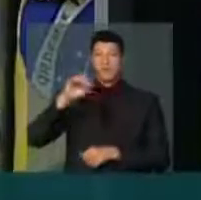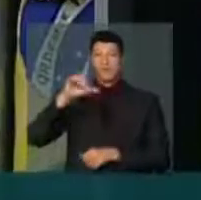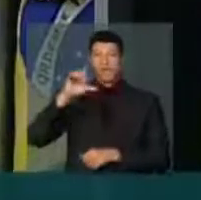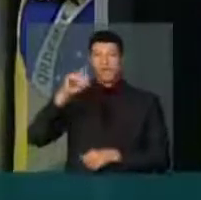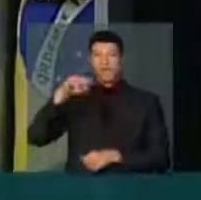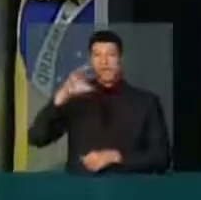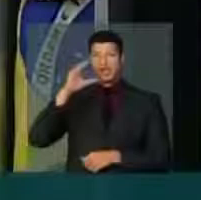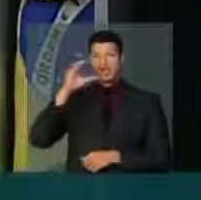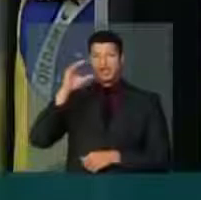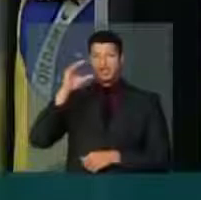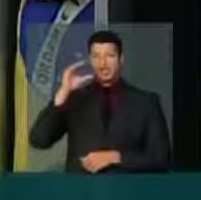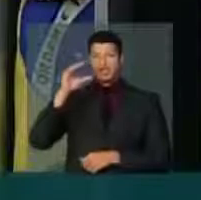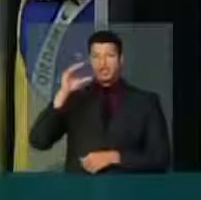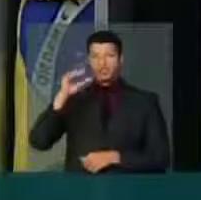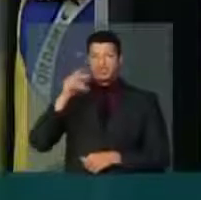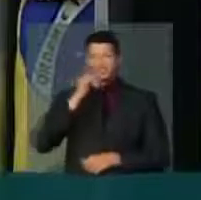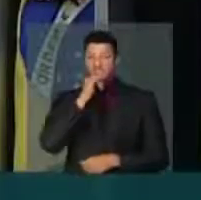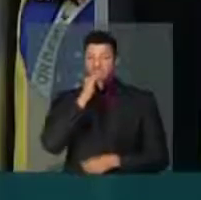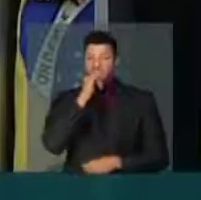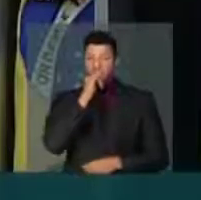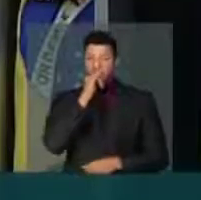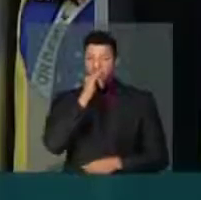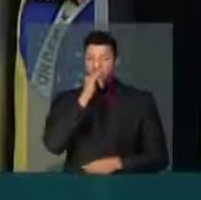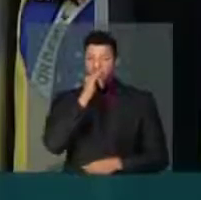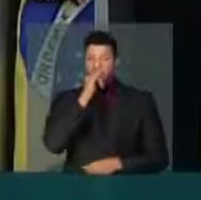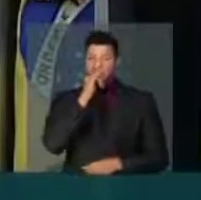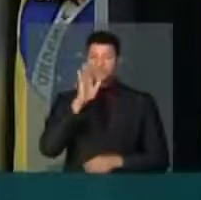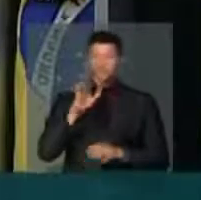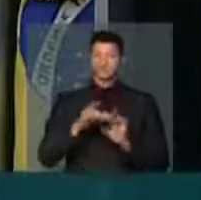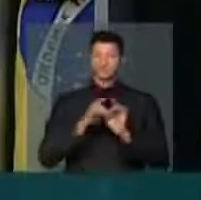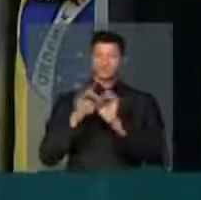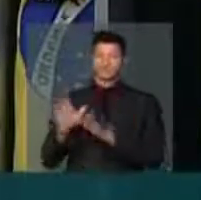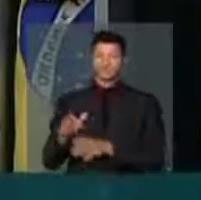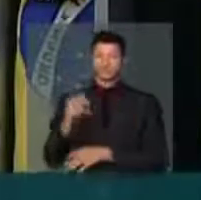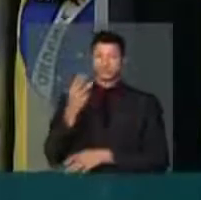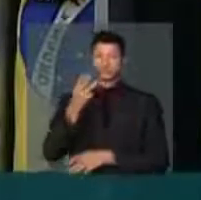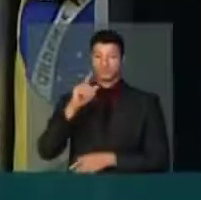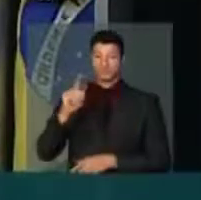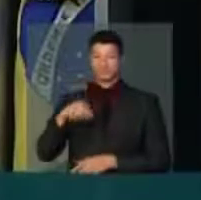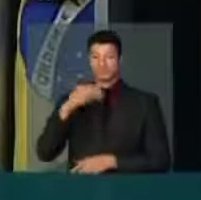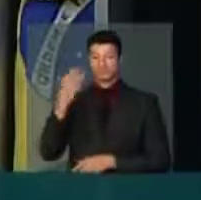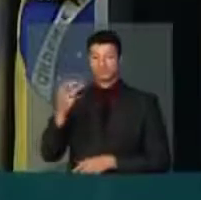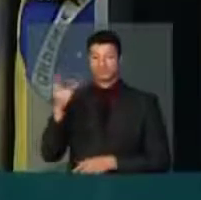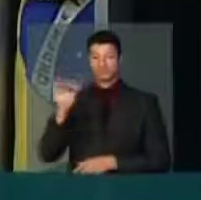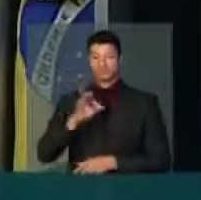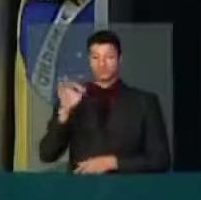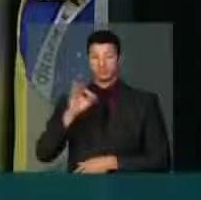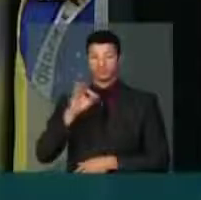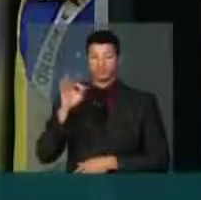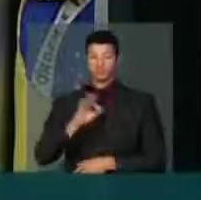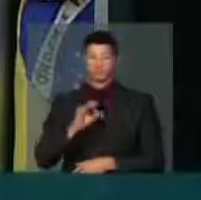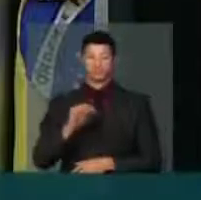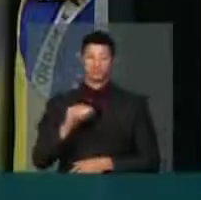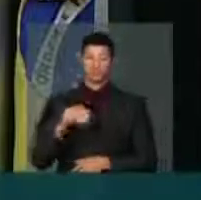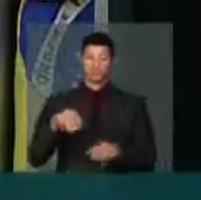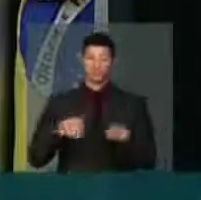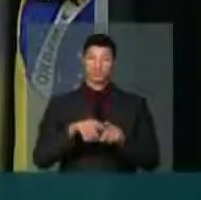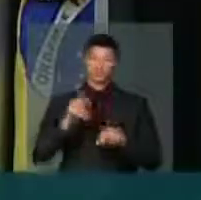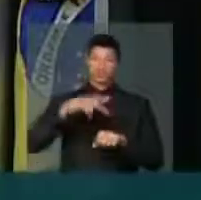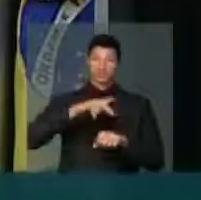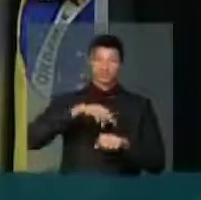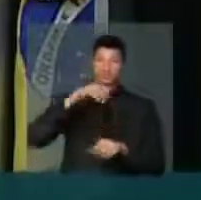pasmem, senhores deputados, por exemplo, foi destinado 3,3% e no